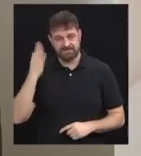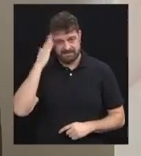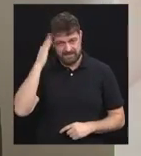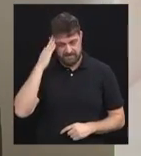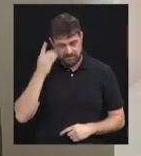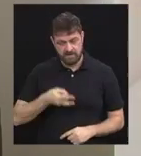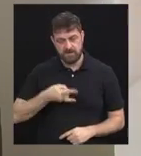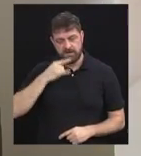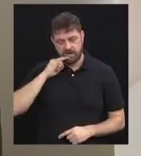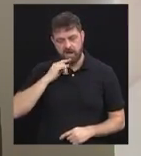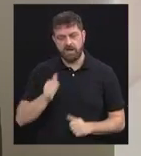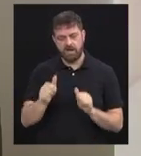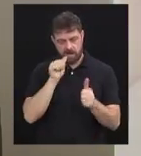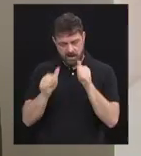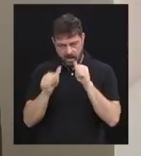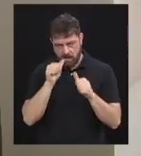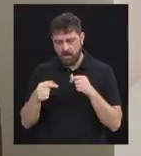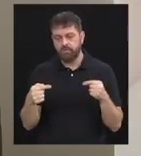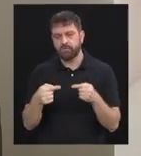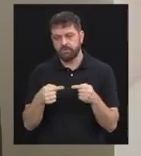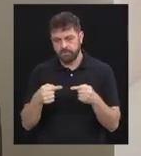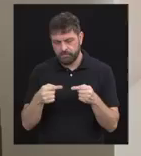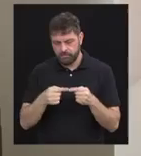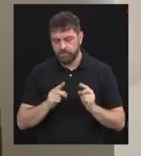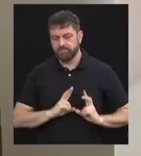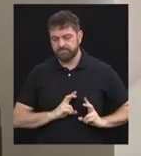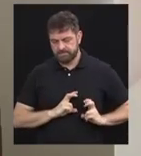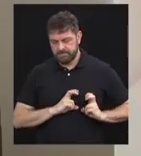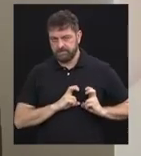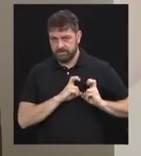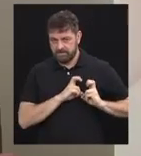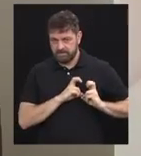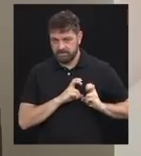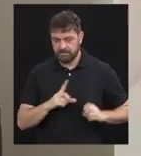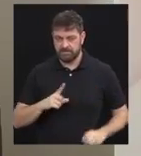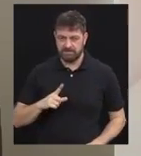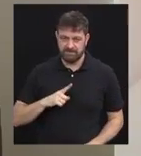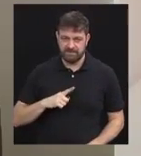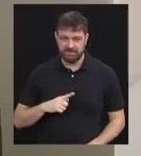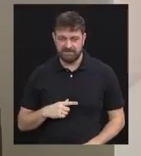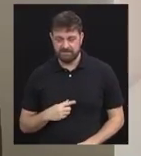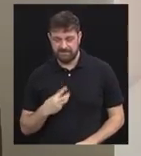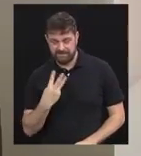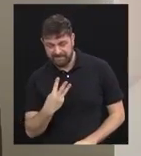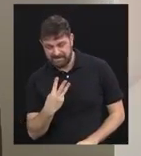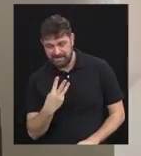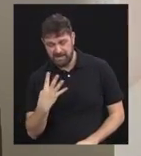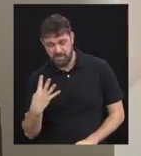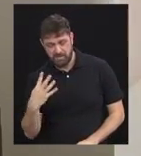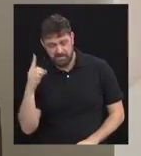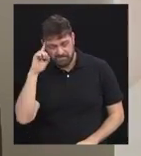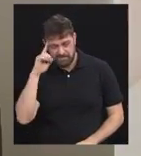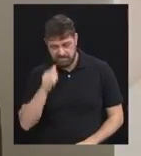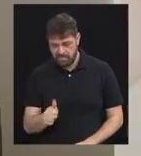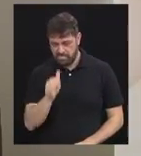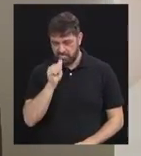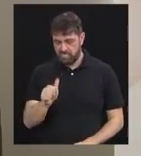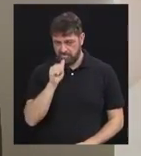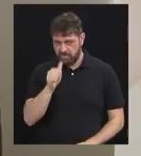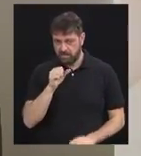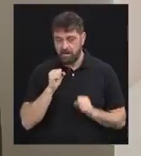mama o álcool, a ingestão de álcool é fundamental, 3, 4 doses por semana pode